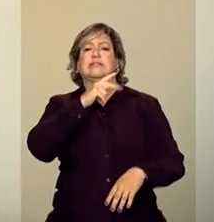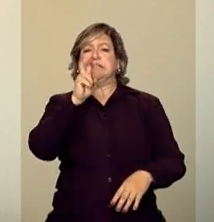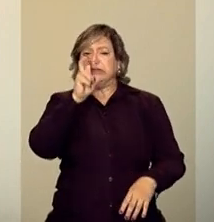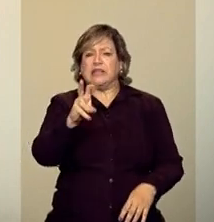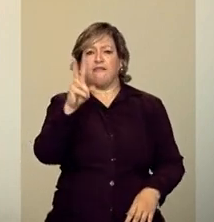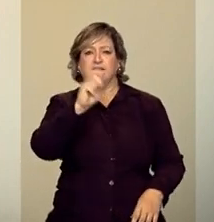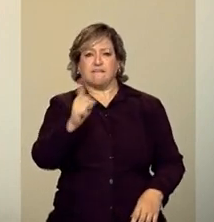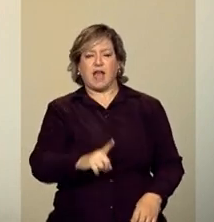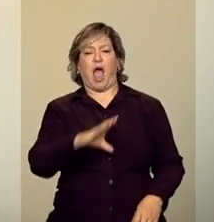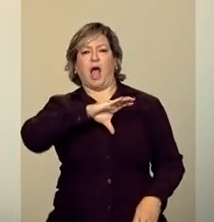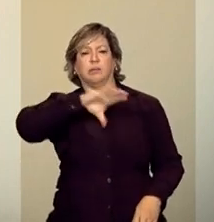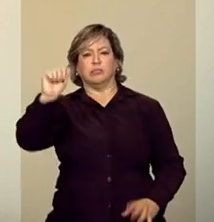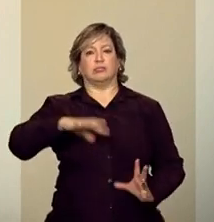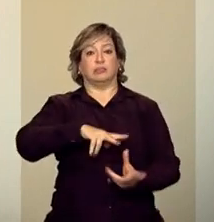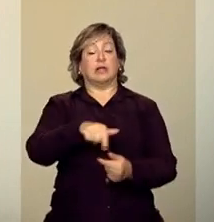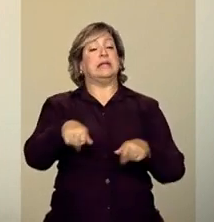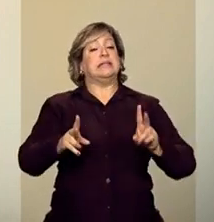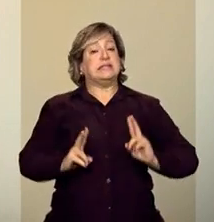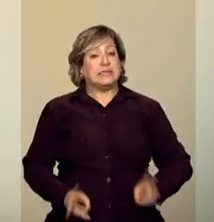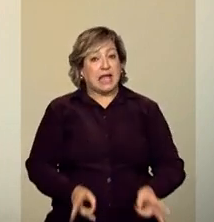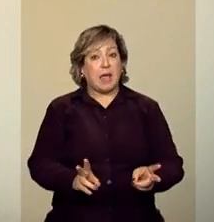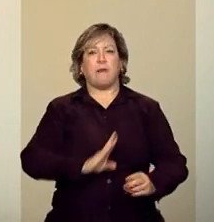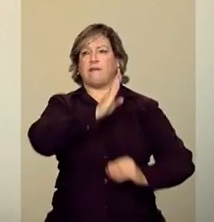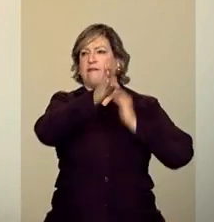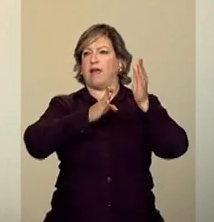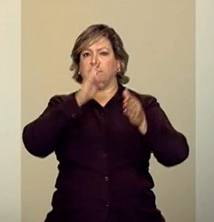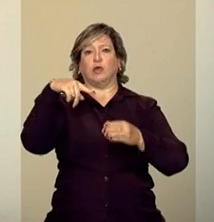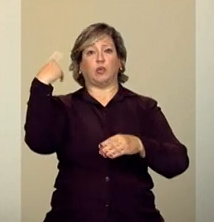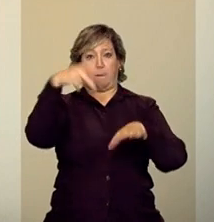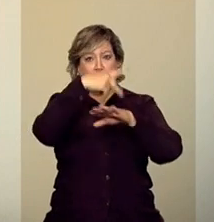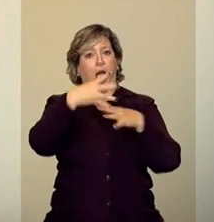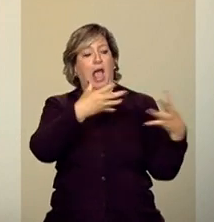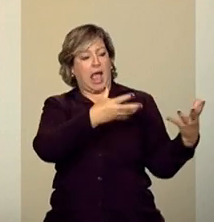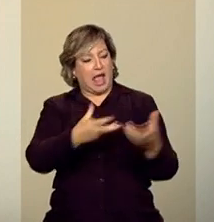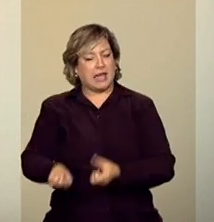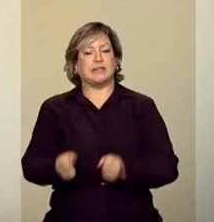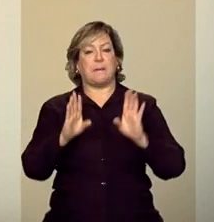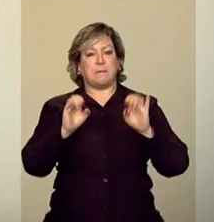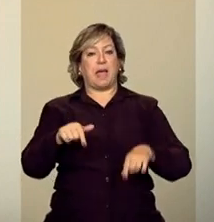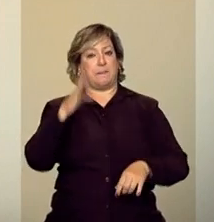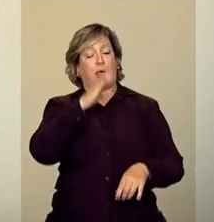mundial, sempre foi muito bem recebido em toda parte.